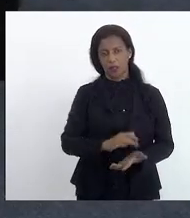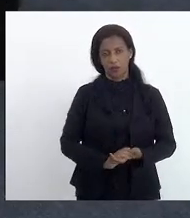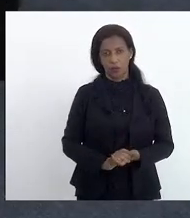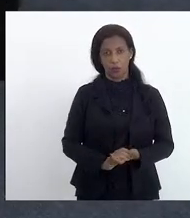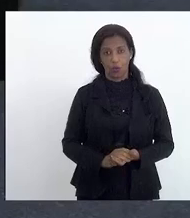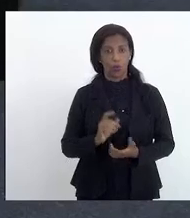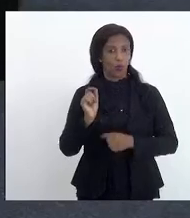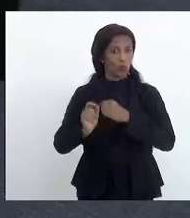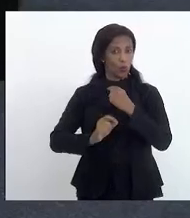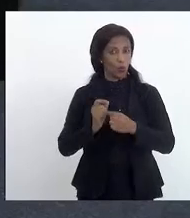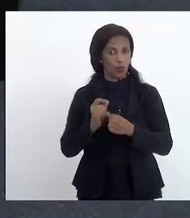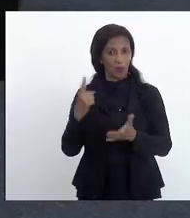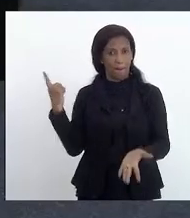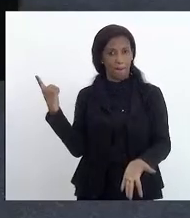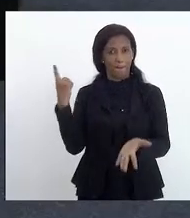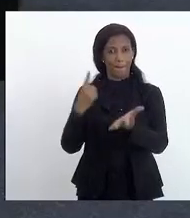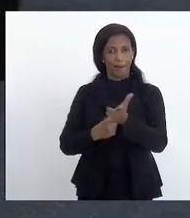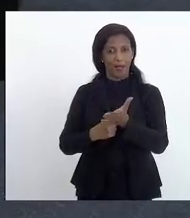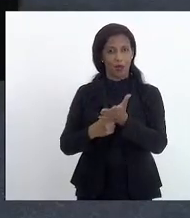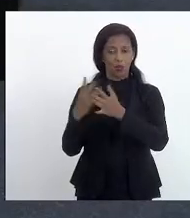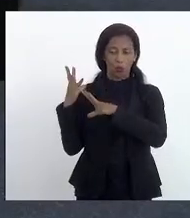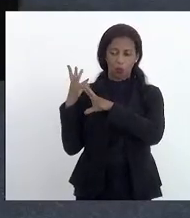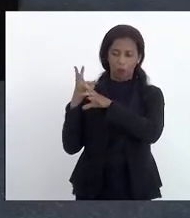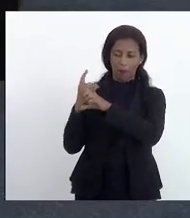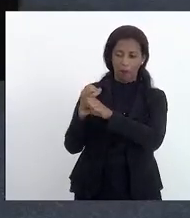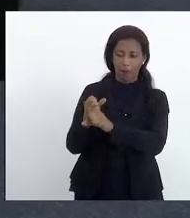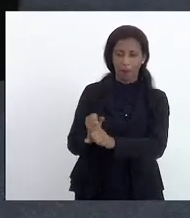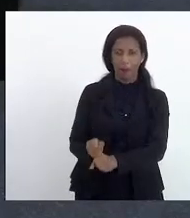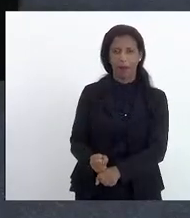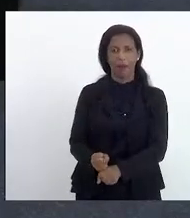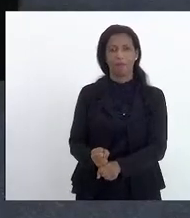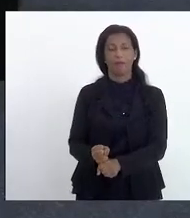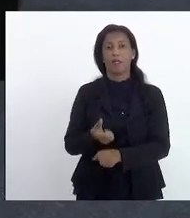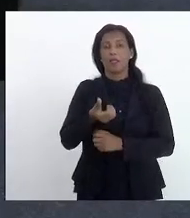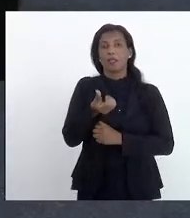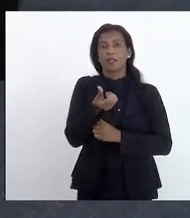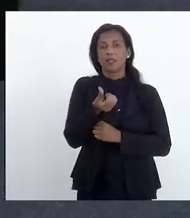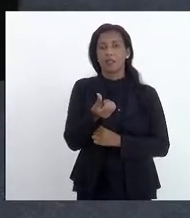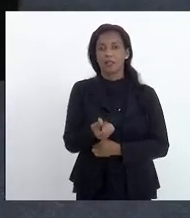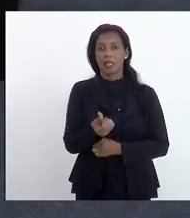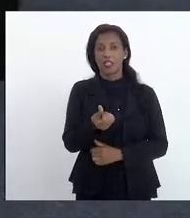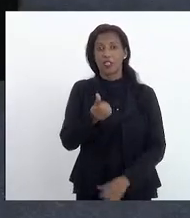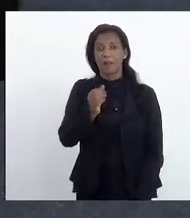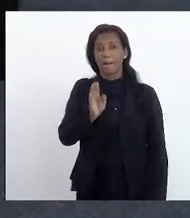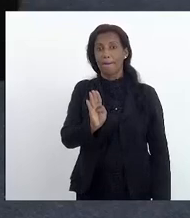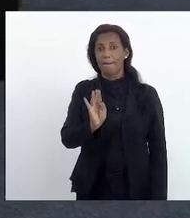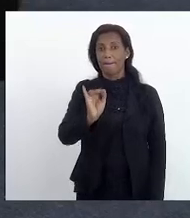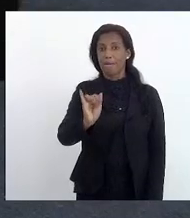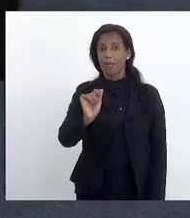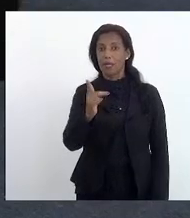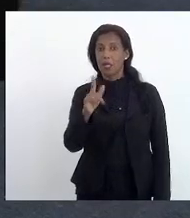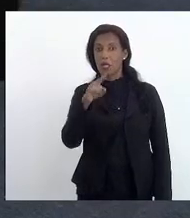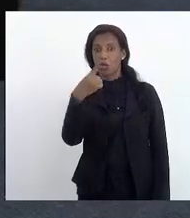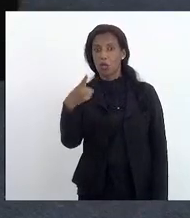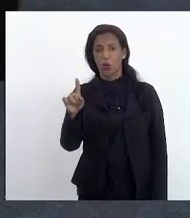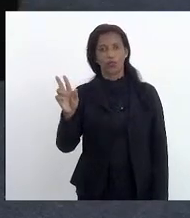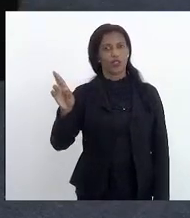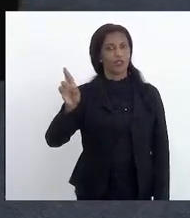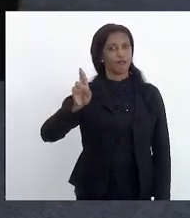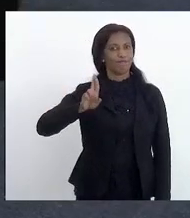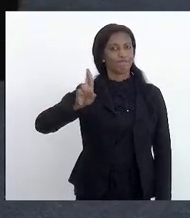que representa um impacto orçamentário na ordem de 6 bilhões de reais.